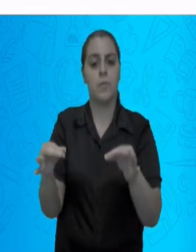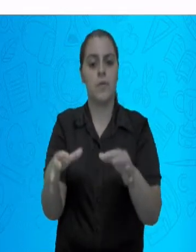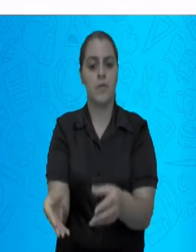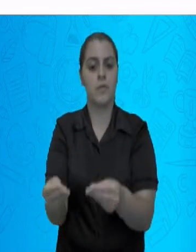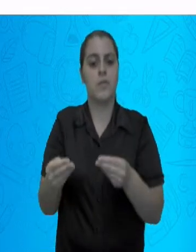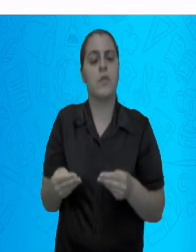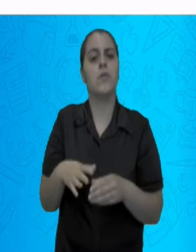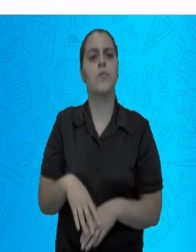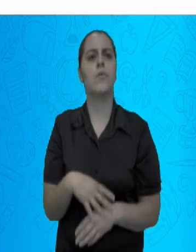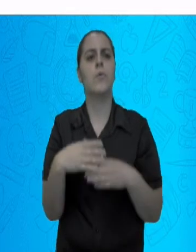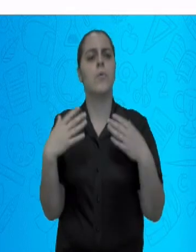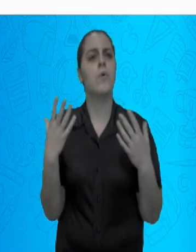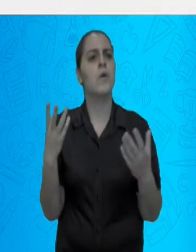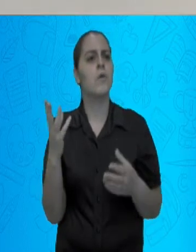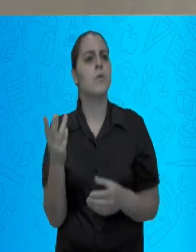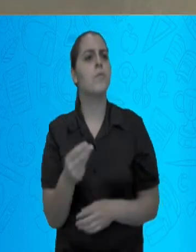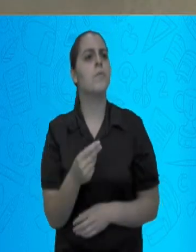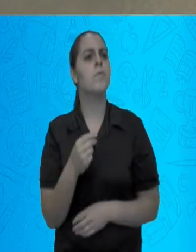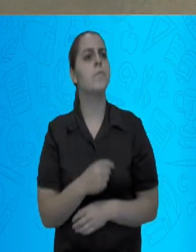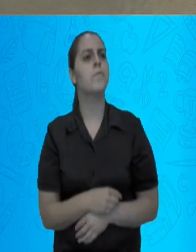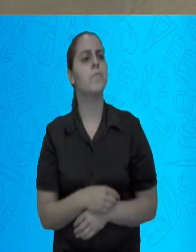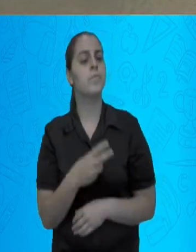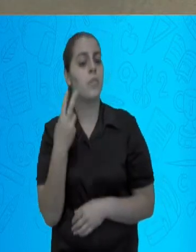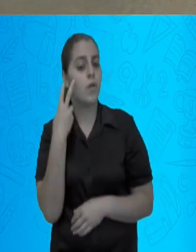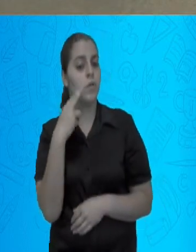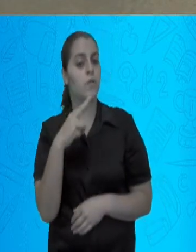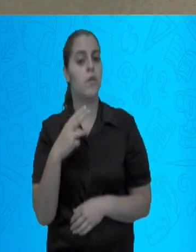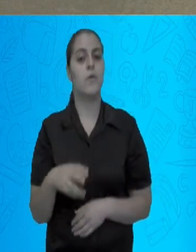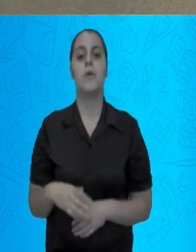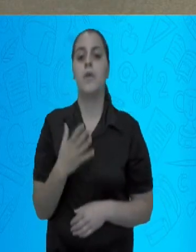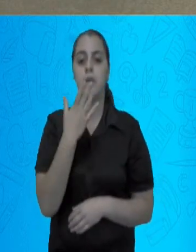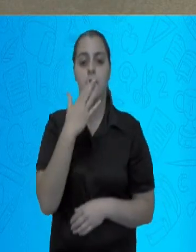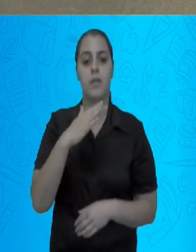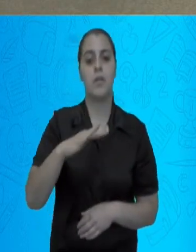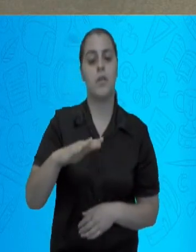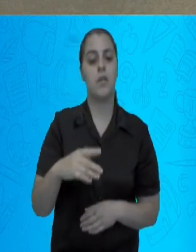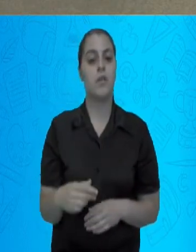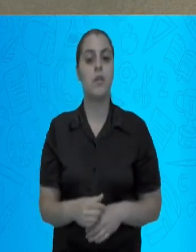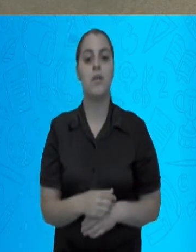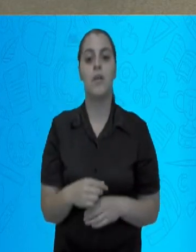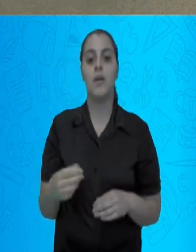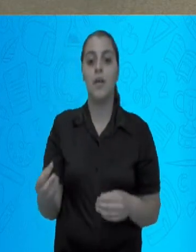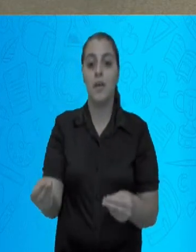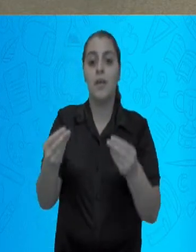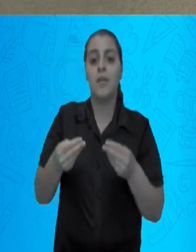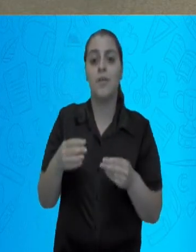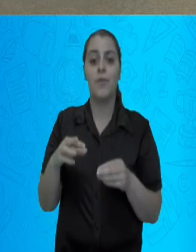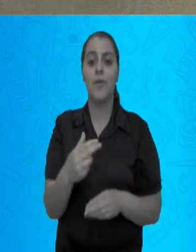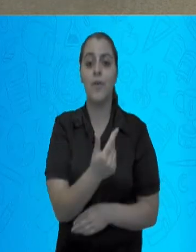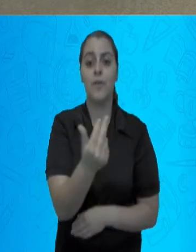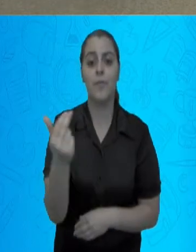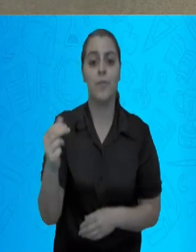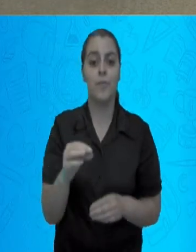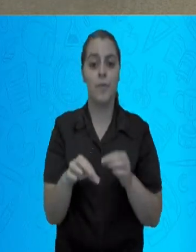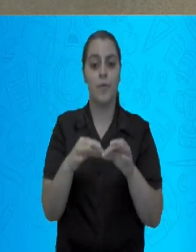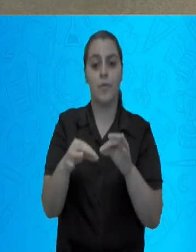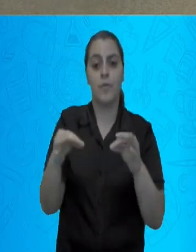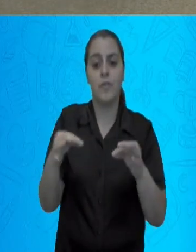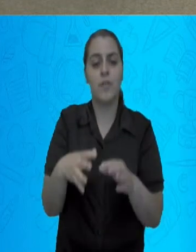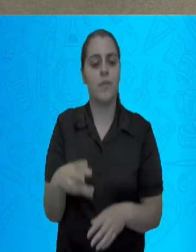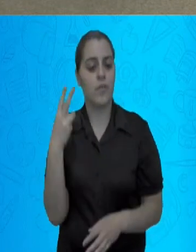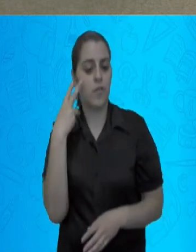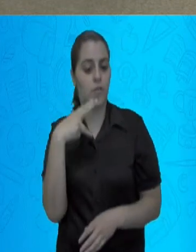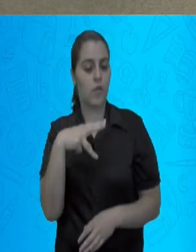de presentes? A gente já observou que teve criança ali que ganhou a mesma quantidade de presente. Vocês